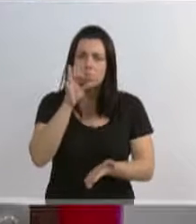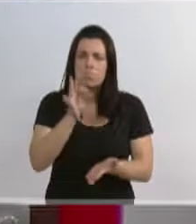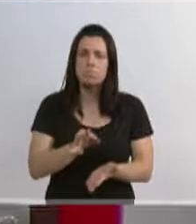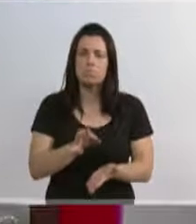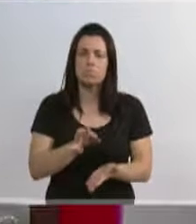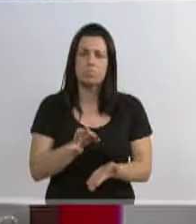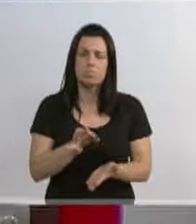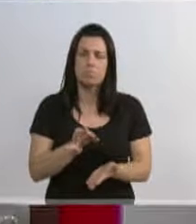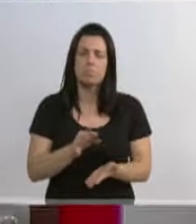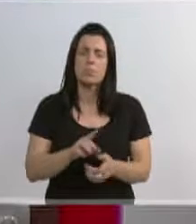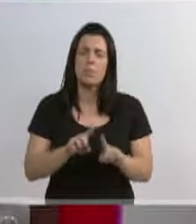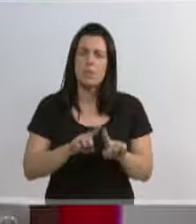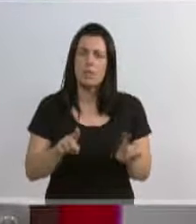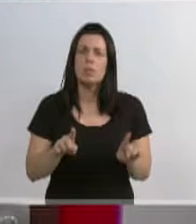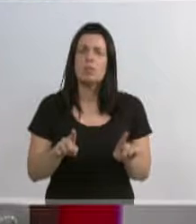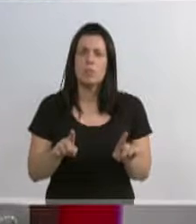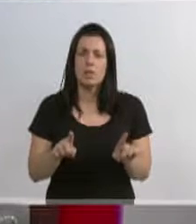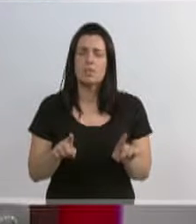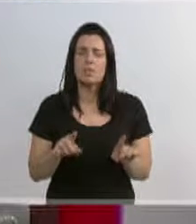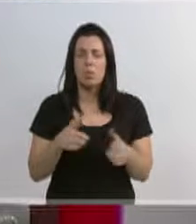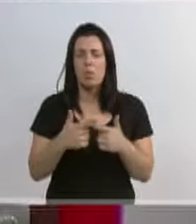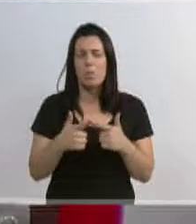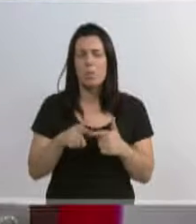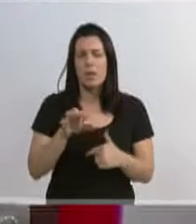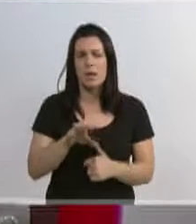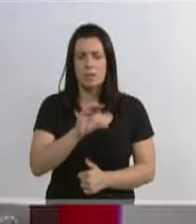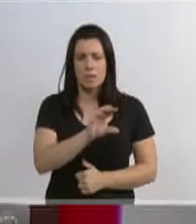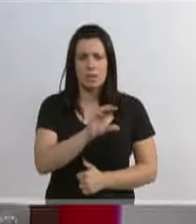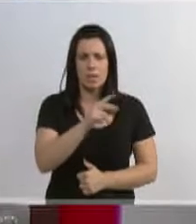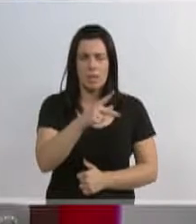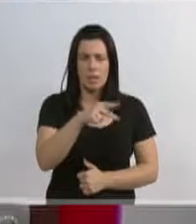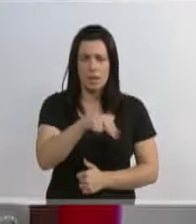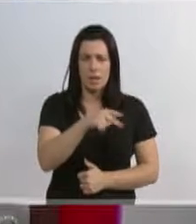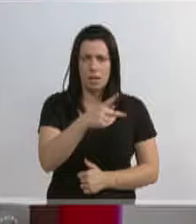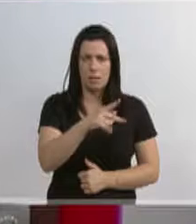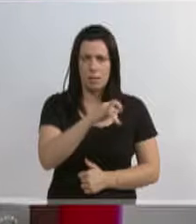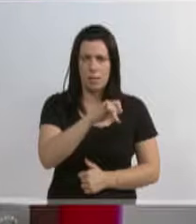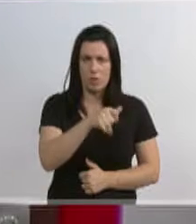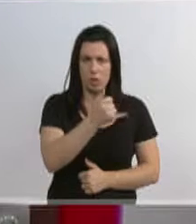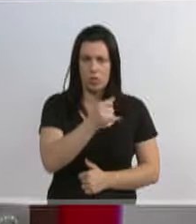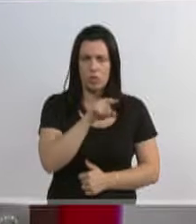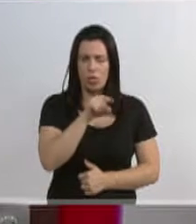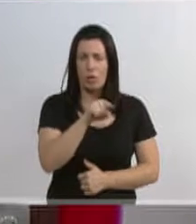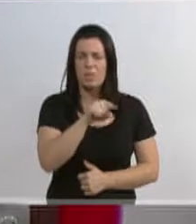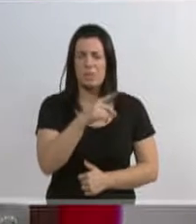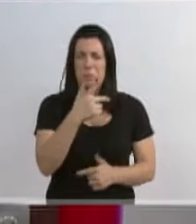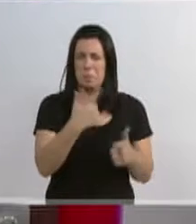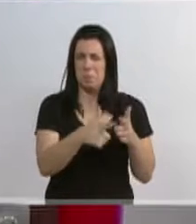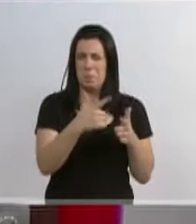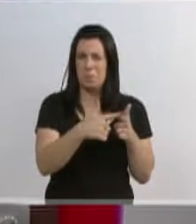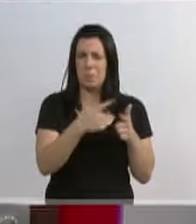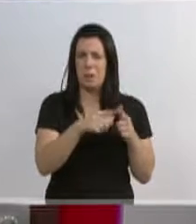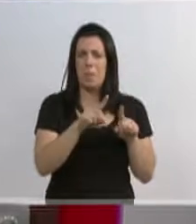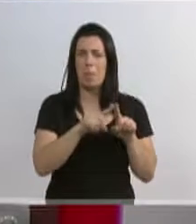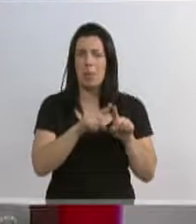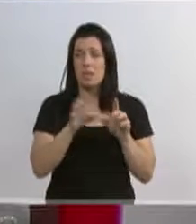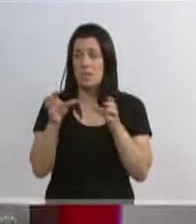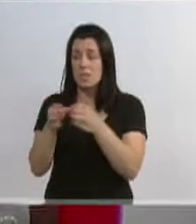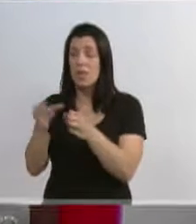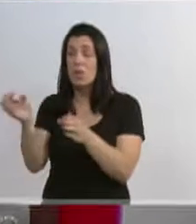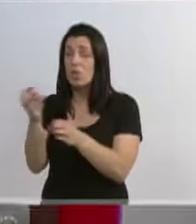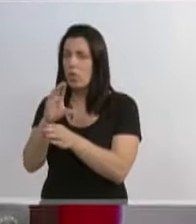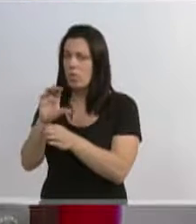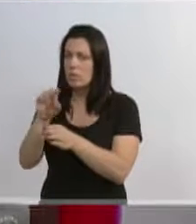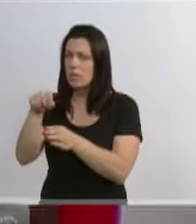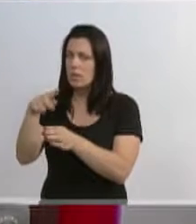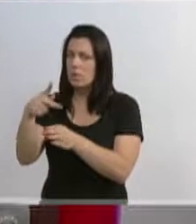desse repasse. Mas é esse o fator. CNPJ da massa falida que esse advogado questionou, não tem nada a ver com esse atual CNPJ.